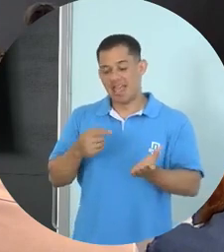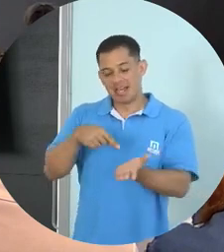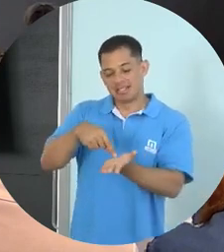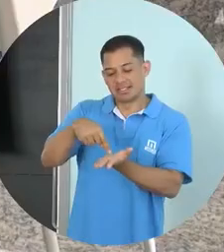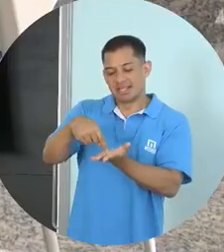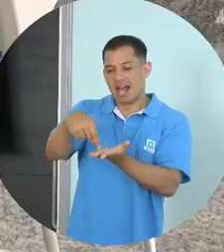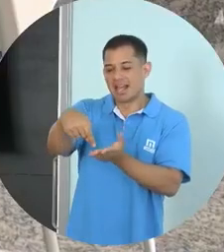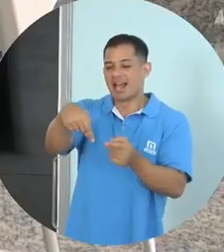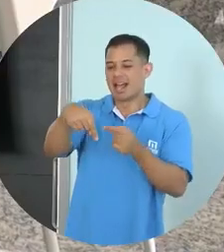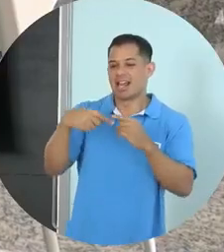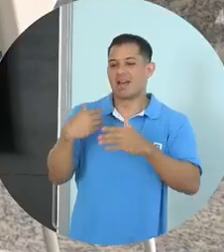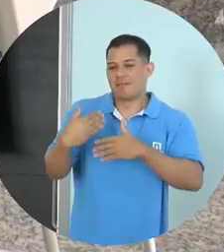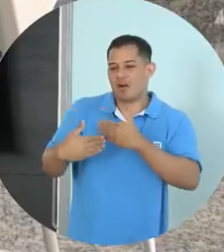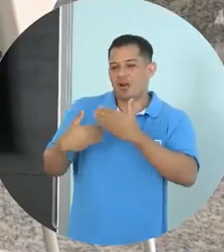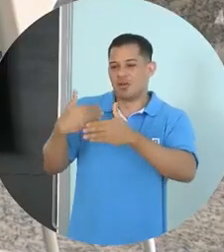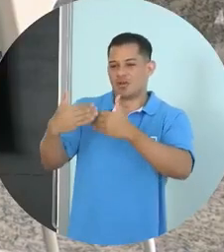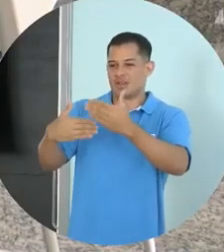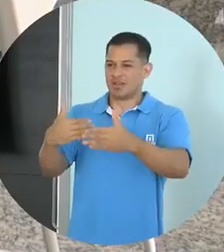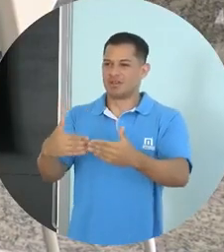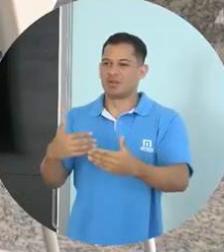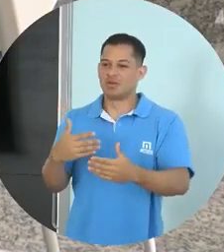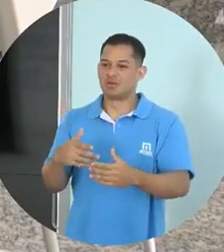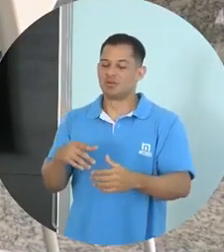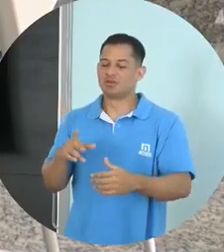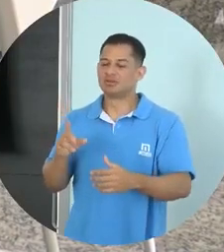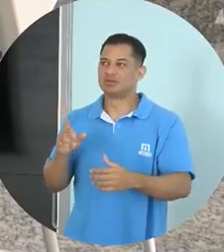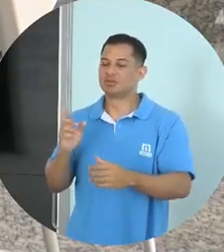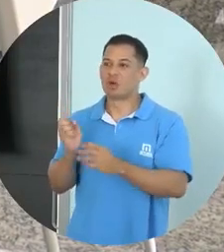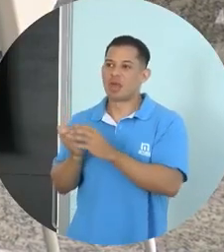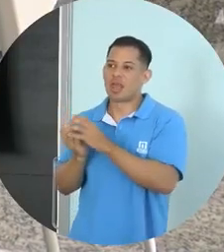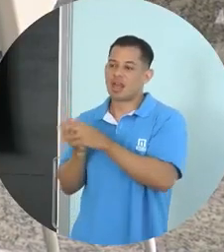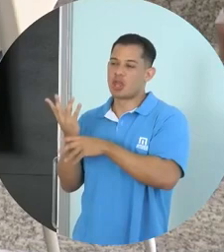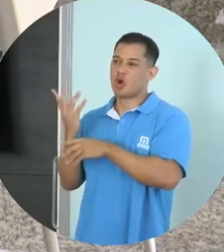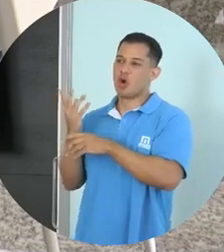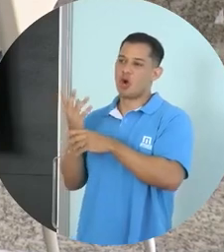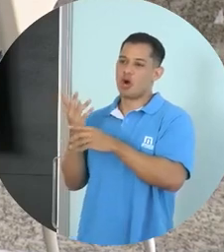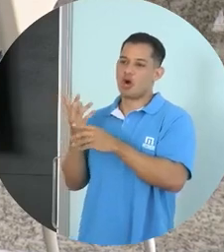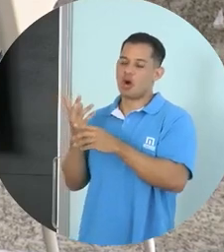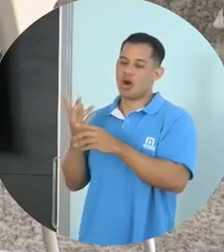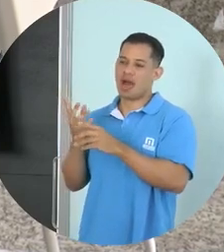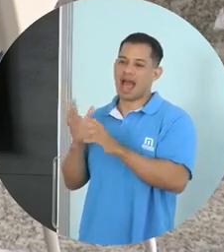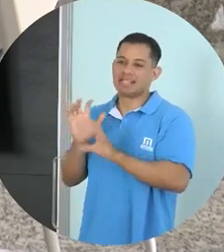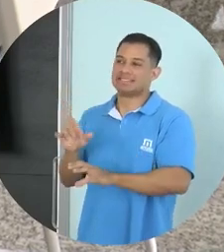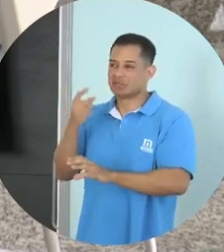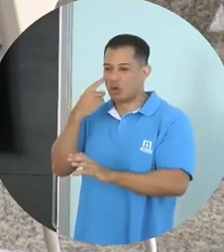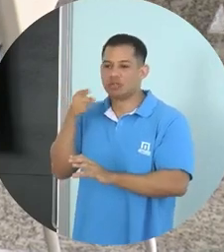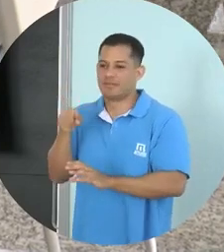foi evoluindo com o tempo, ela não nasceu desse jeito, né?